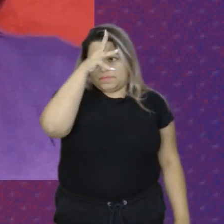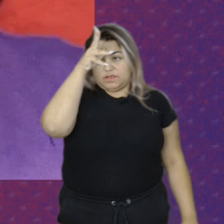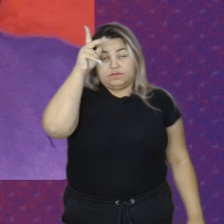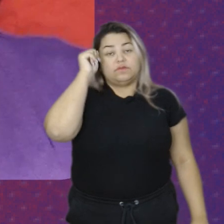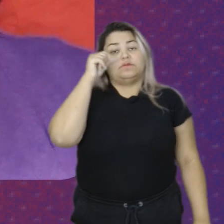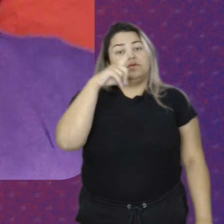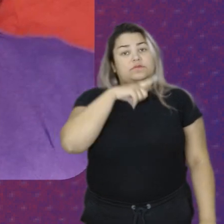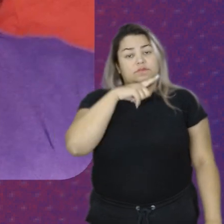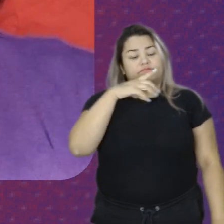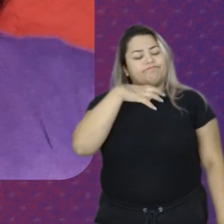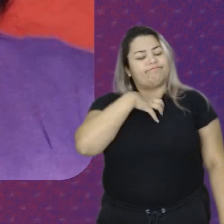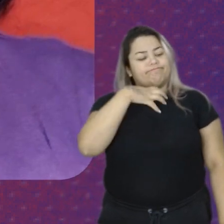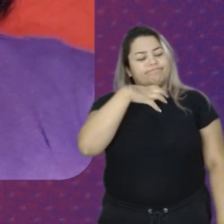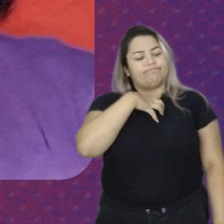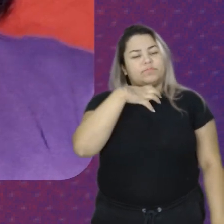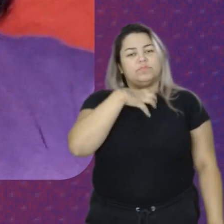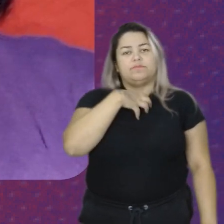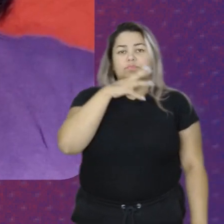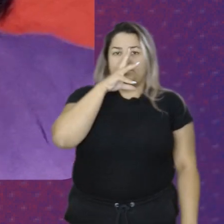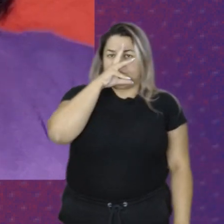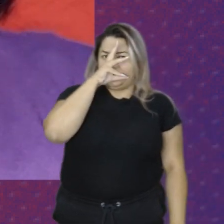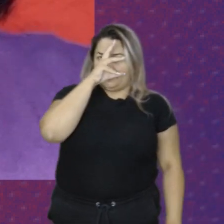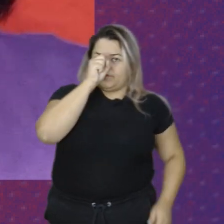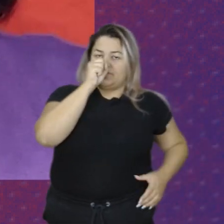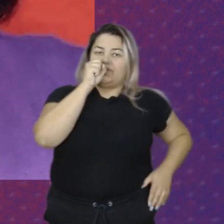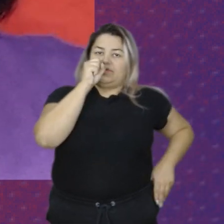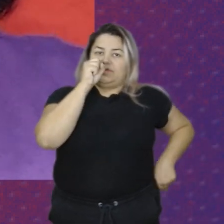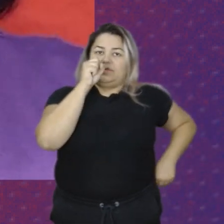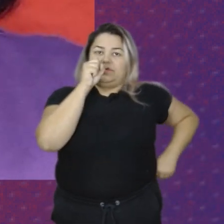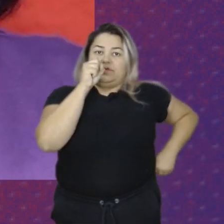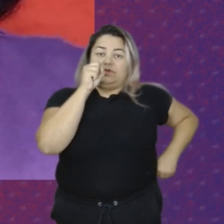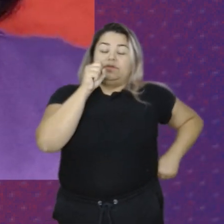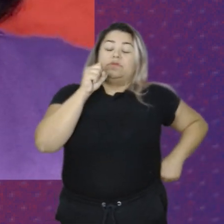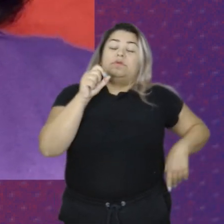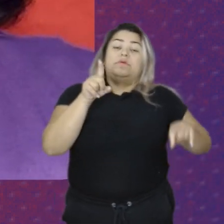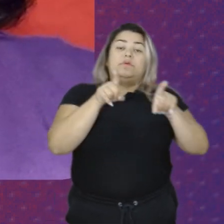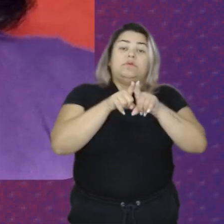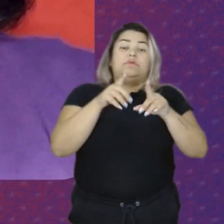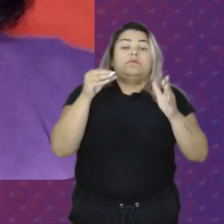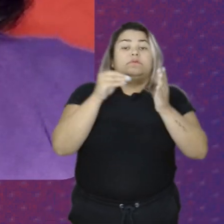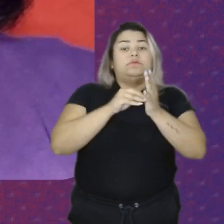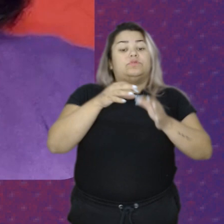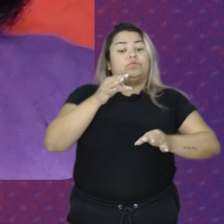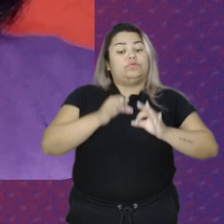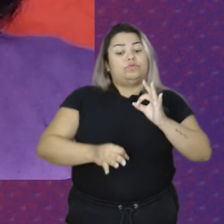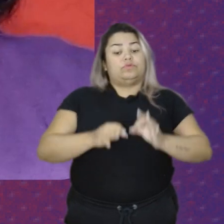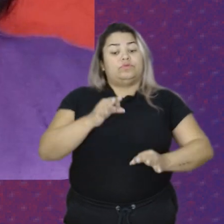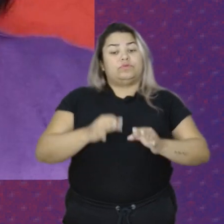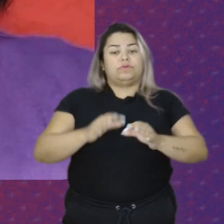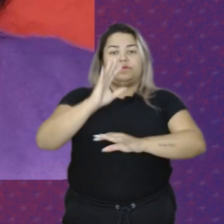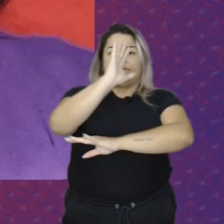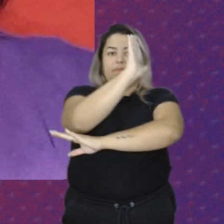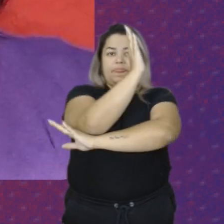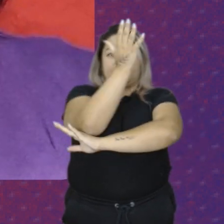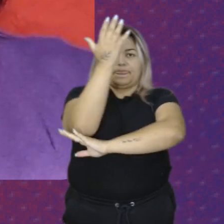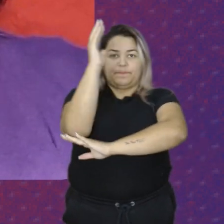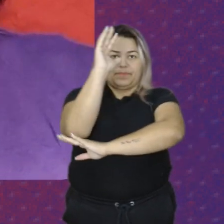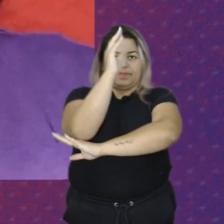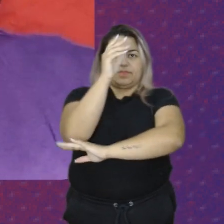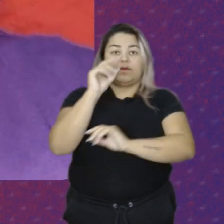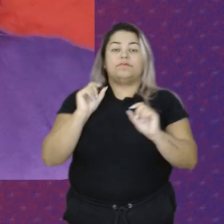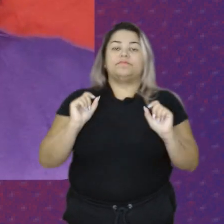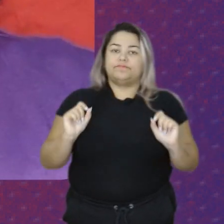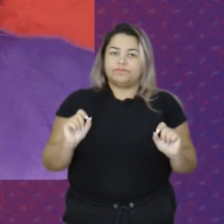nós temos sentido muito fortemente a questão da injustiça ambiental. Porque a justiça